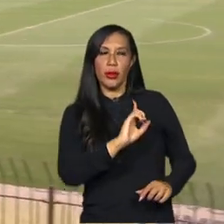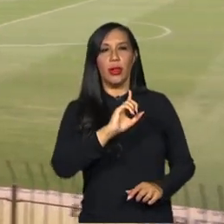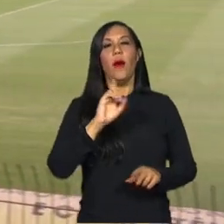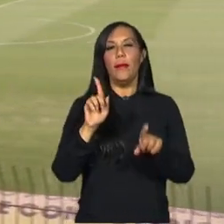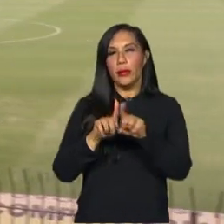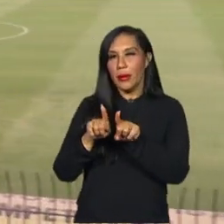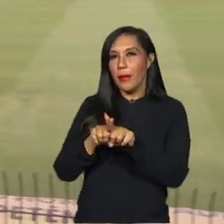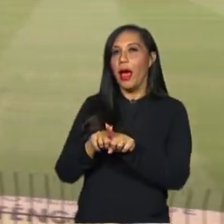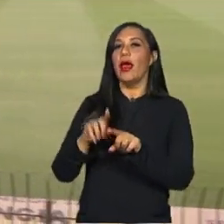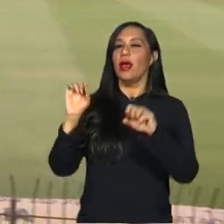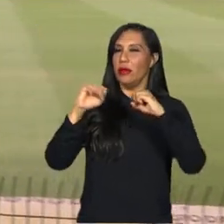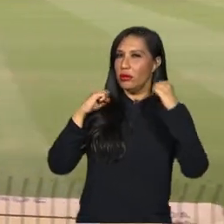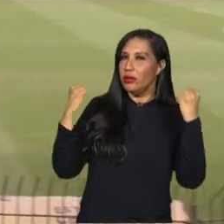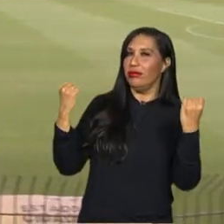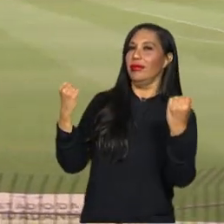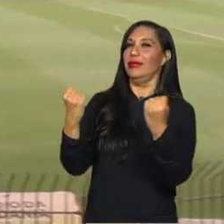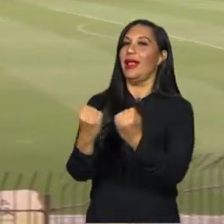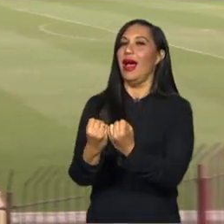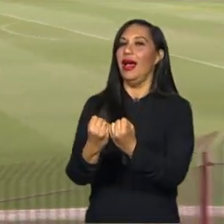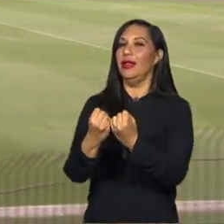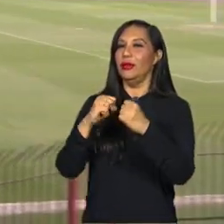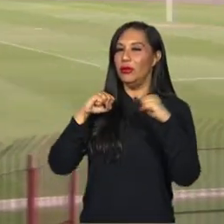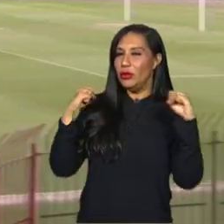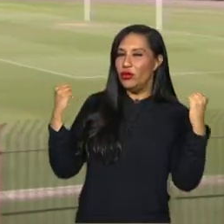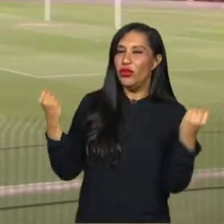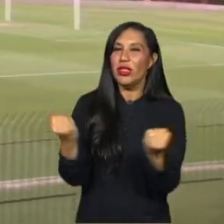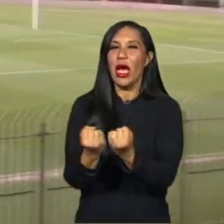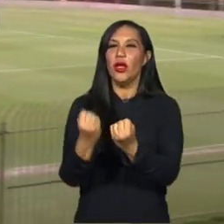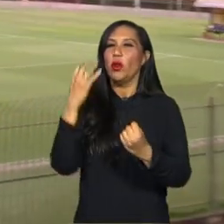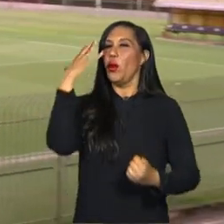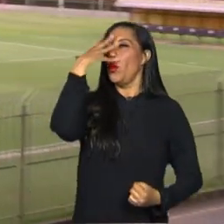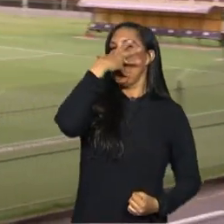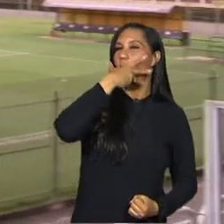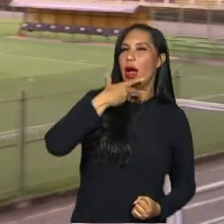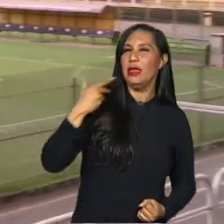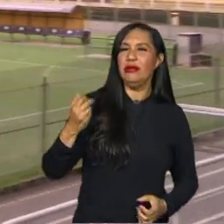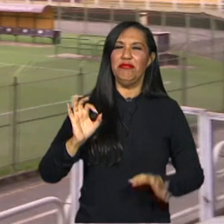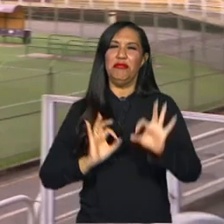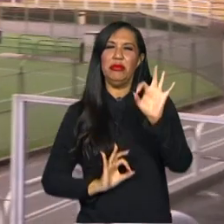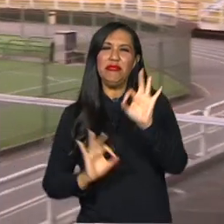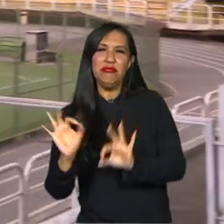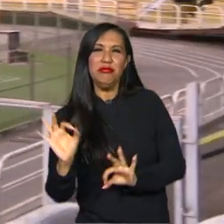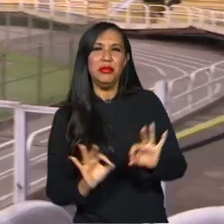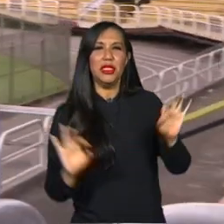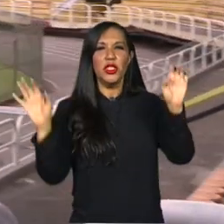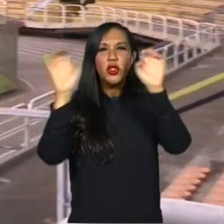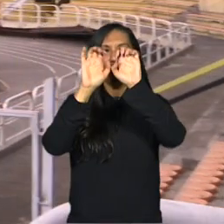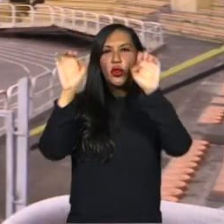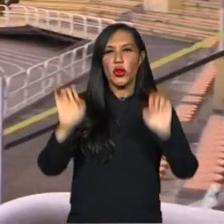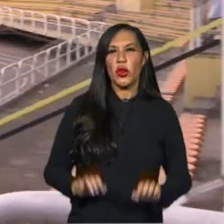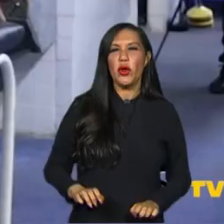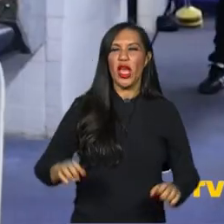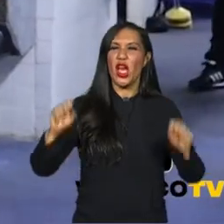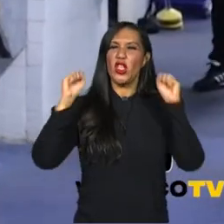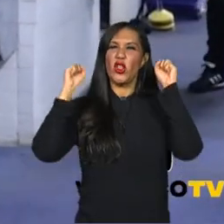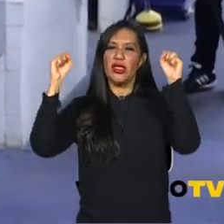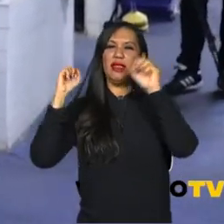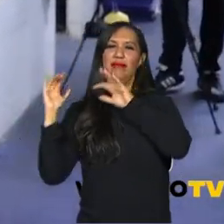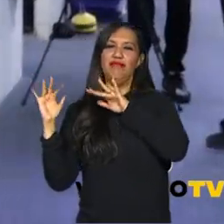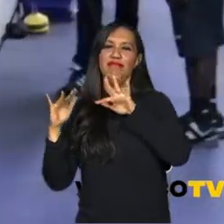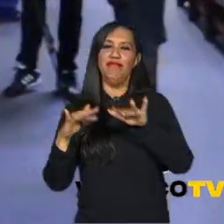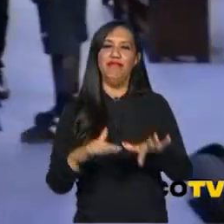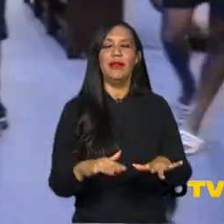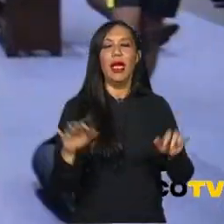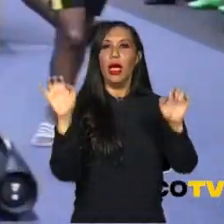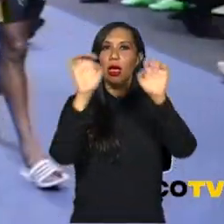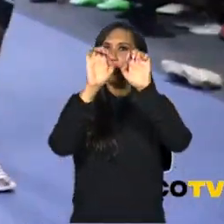também ao estádio. O estádio bonito, bem montado, e a torcida comparecendo. A